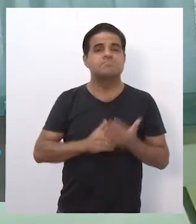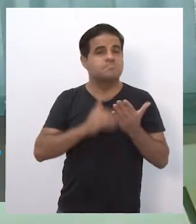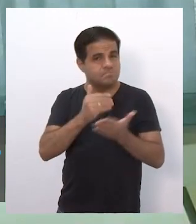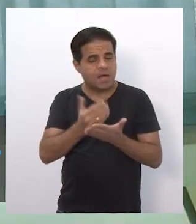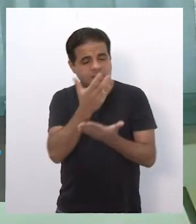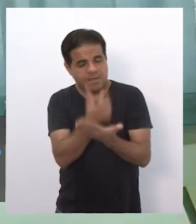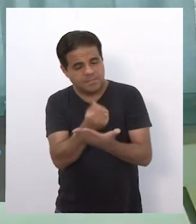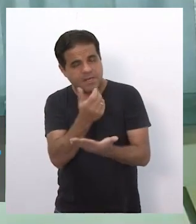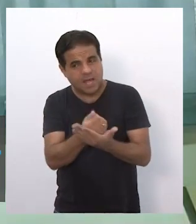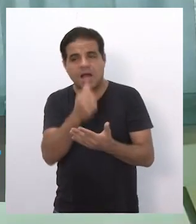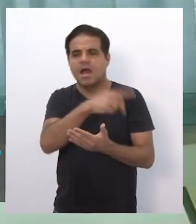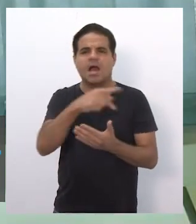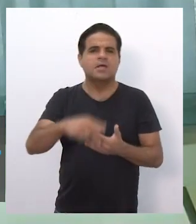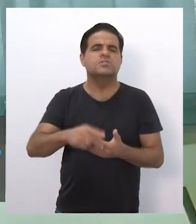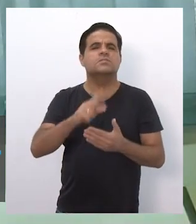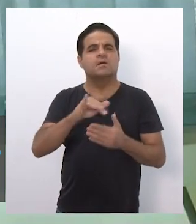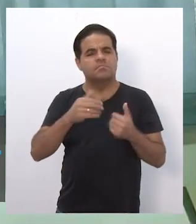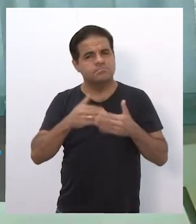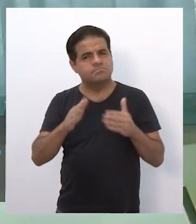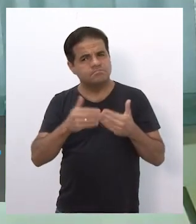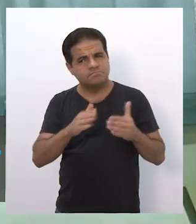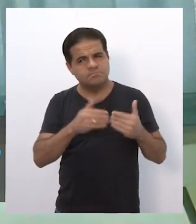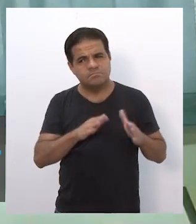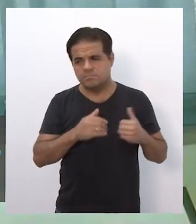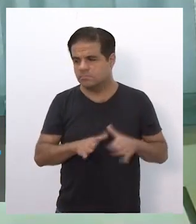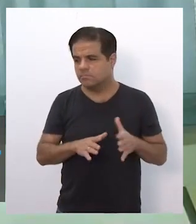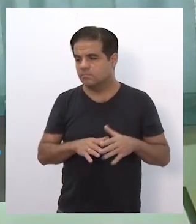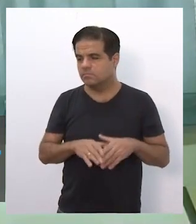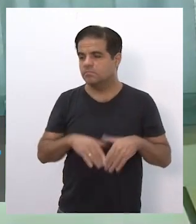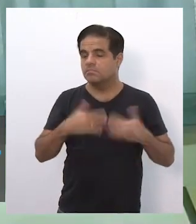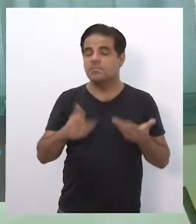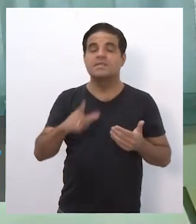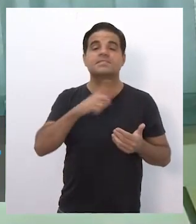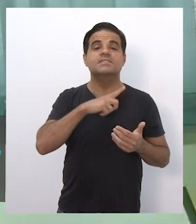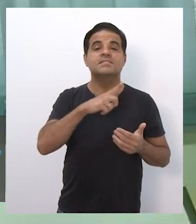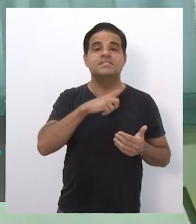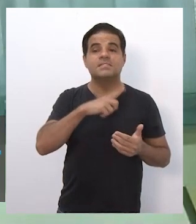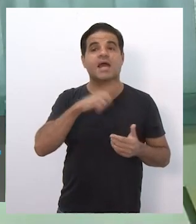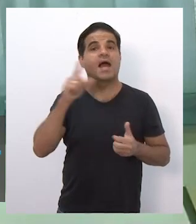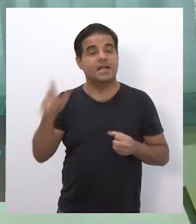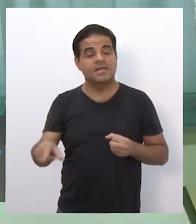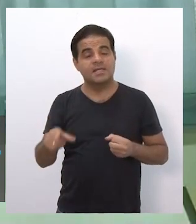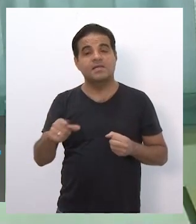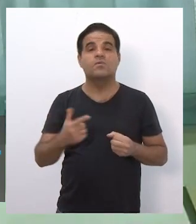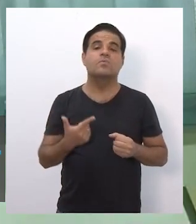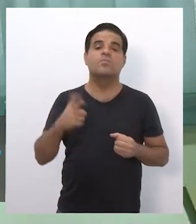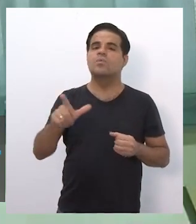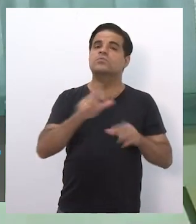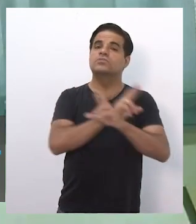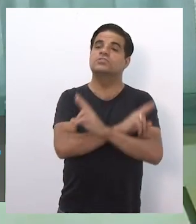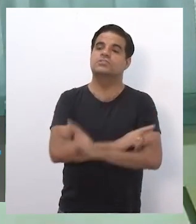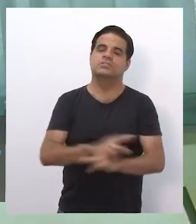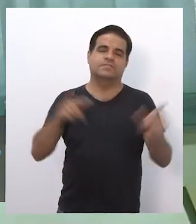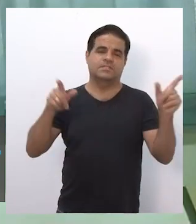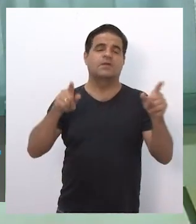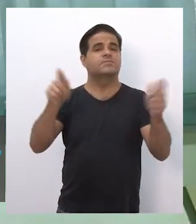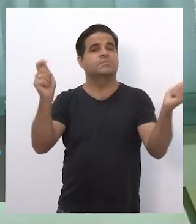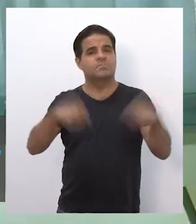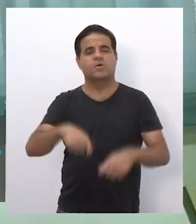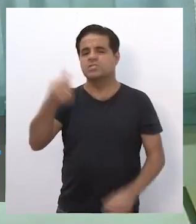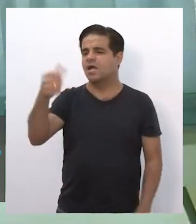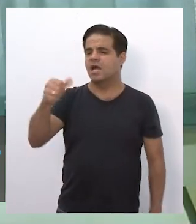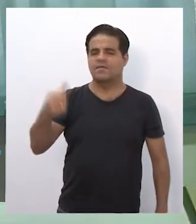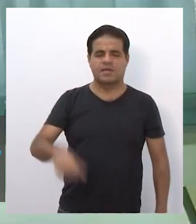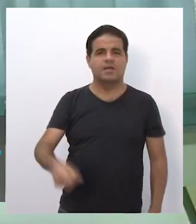aplicativos você também consegue abrir, teoricamente assim. Mas existe ali um outro diferencial que você pode avaliar